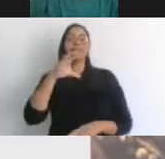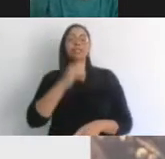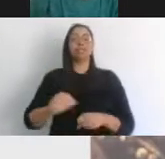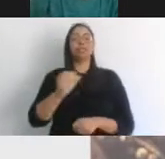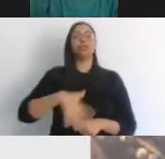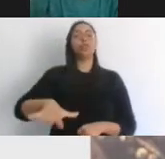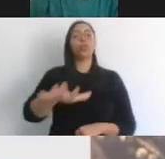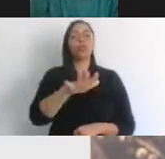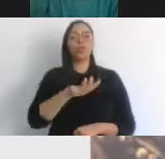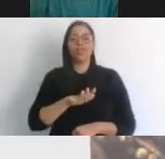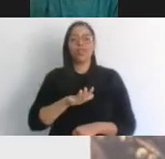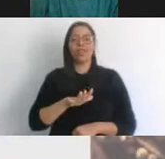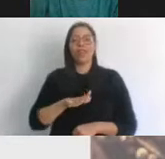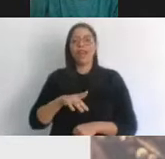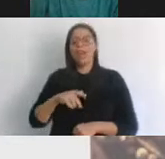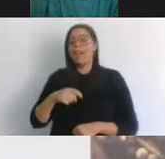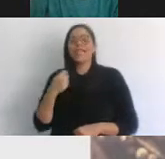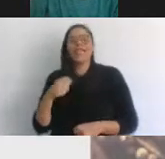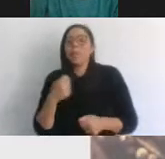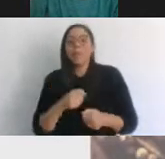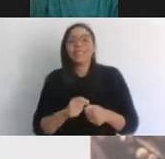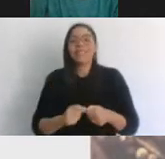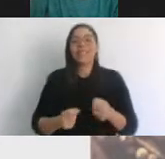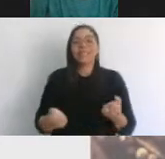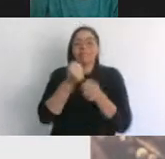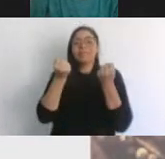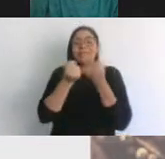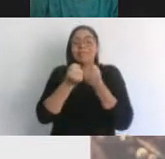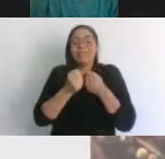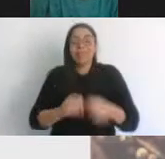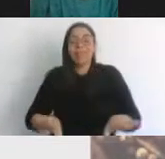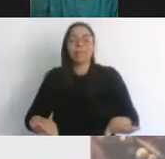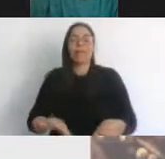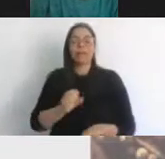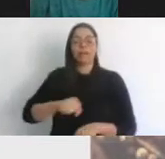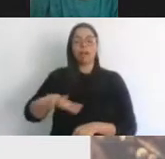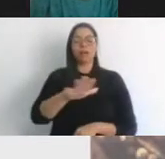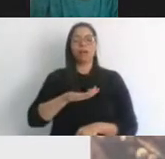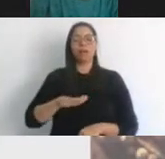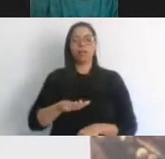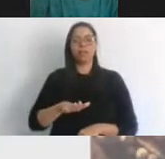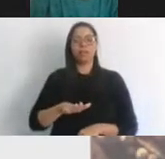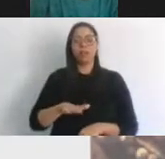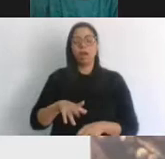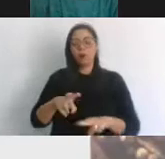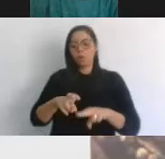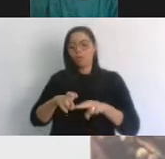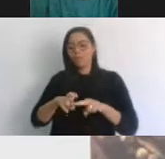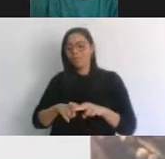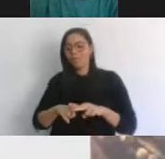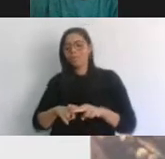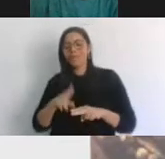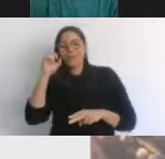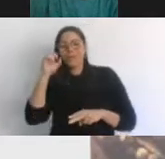então não dá para 10 fazer a colônia entende por isso não dá para gente pensar em desse